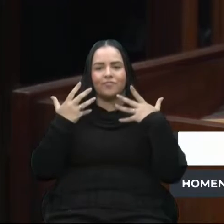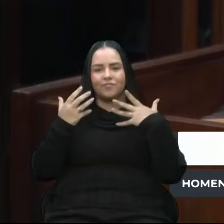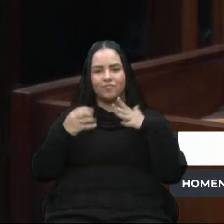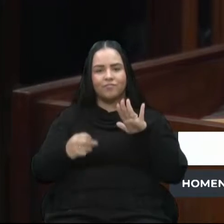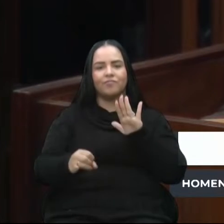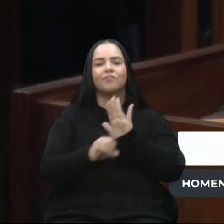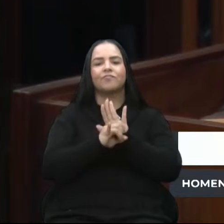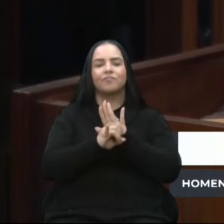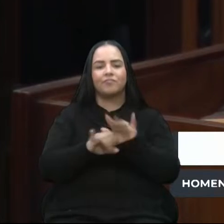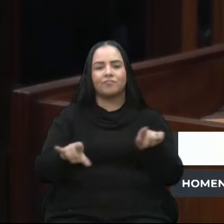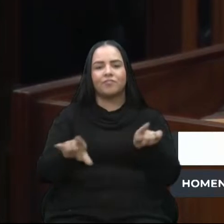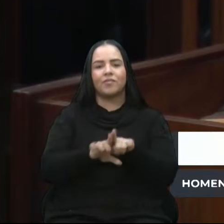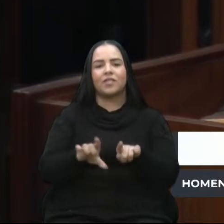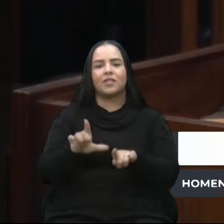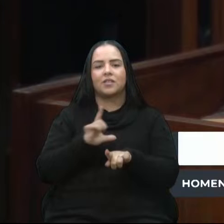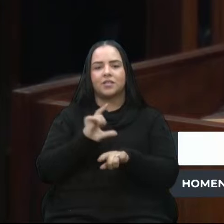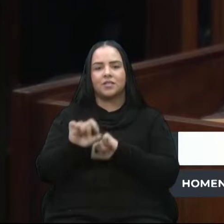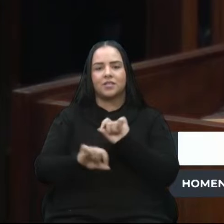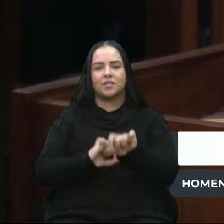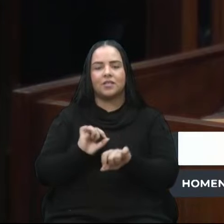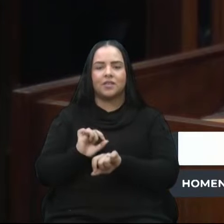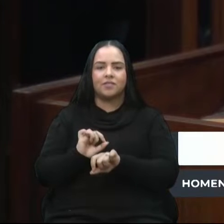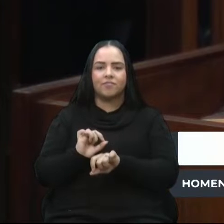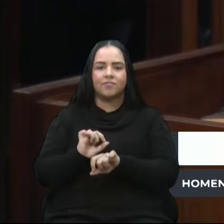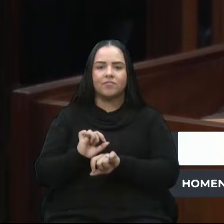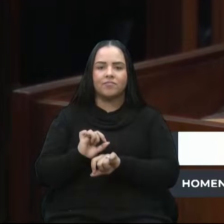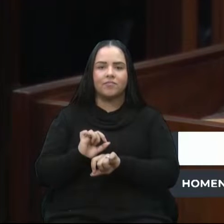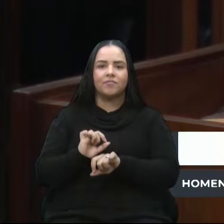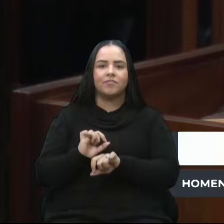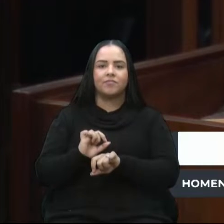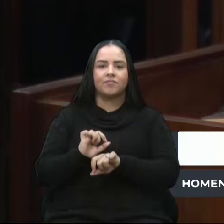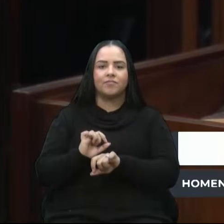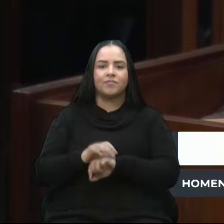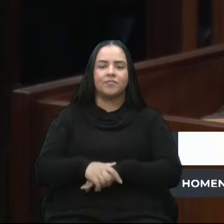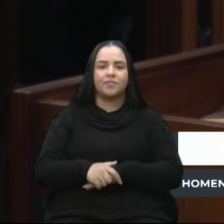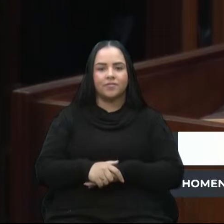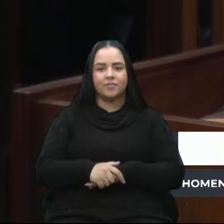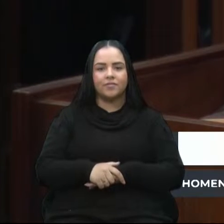tem com o passado, com a sua raiz.